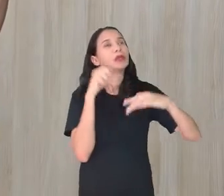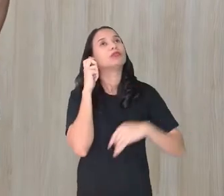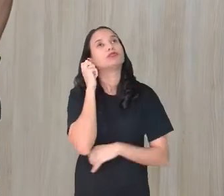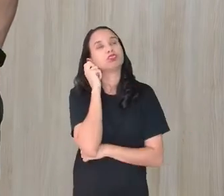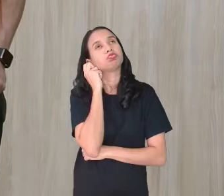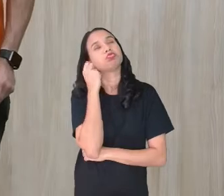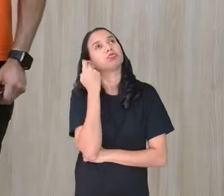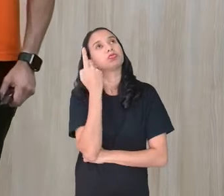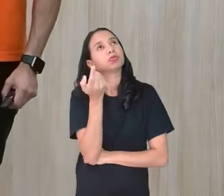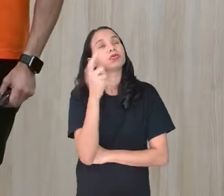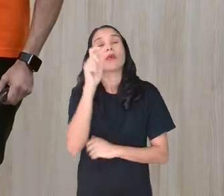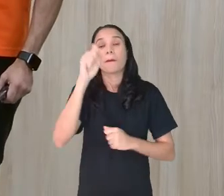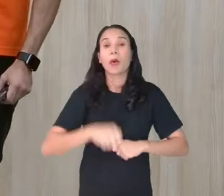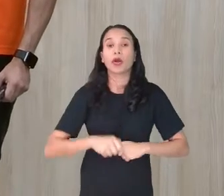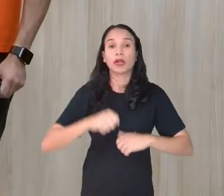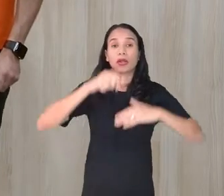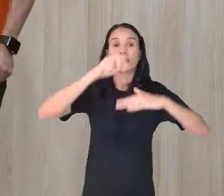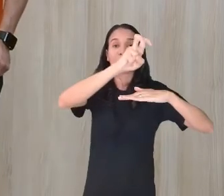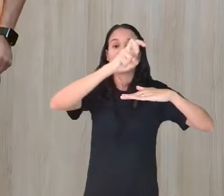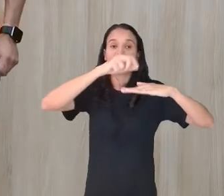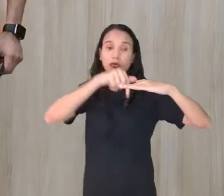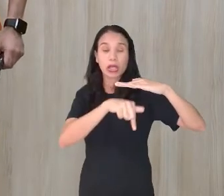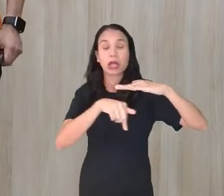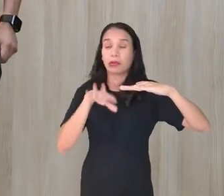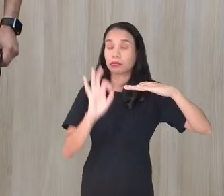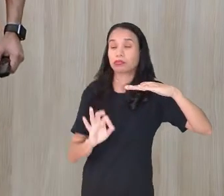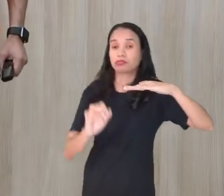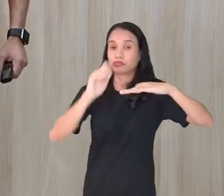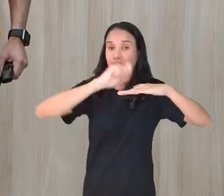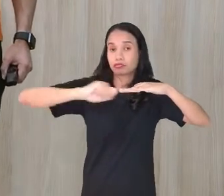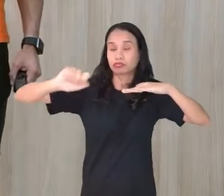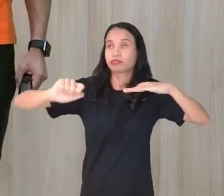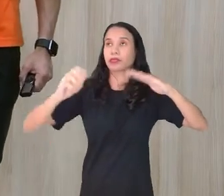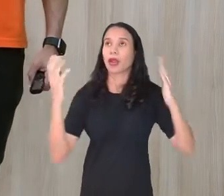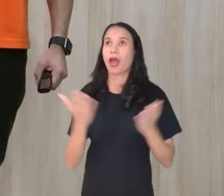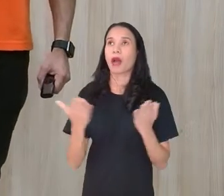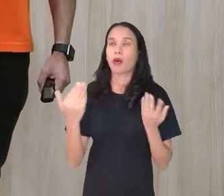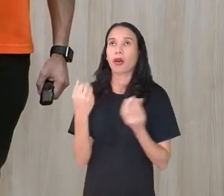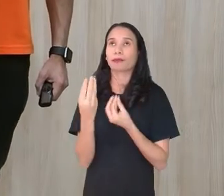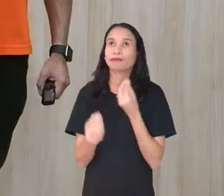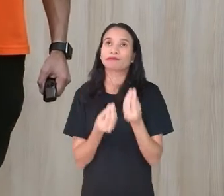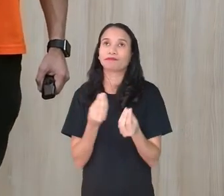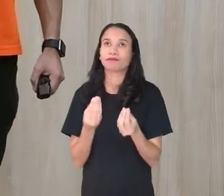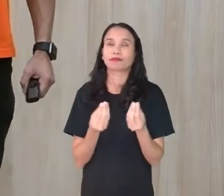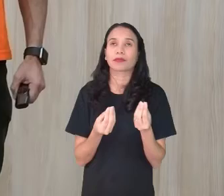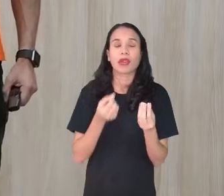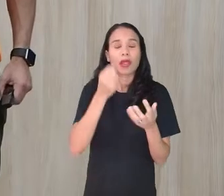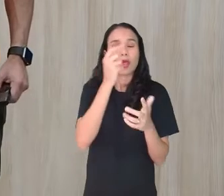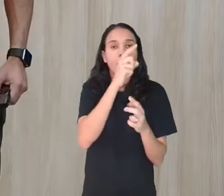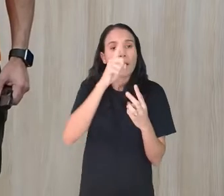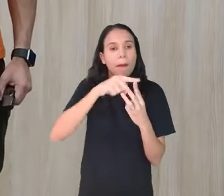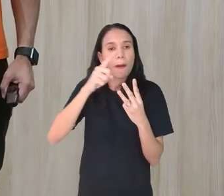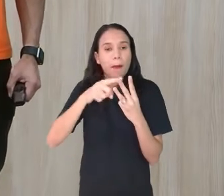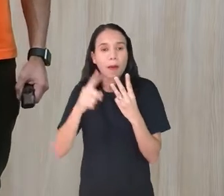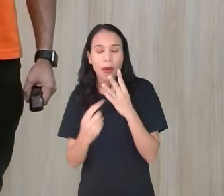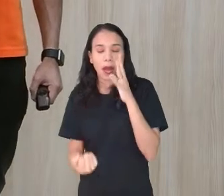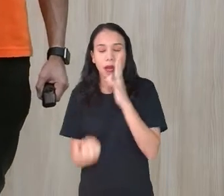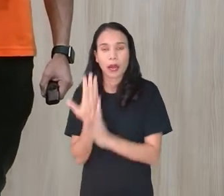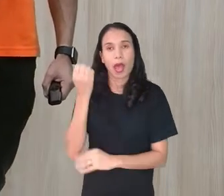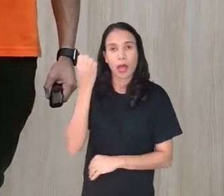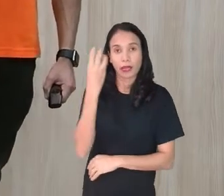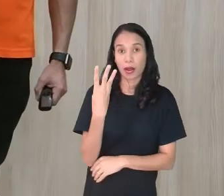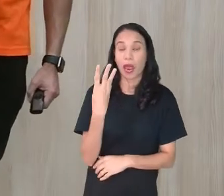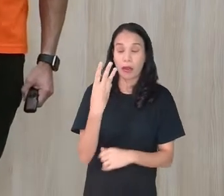você escreve uma fração lá, 5 sétimos. E eu quero escrever agora 3 frações equivalentes